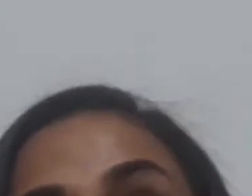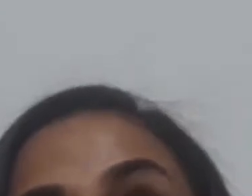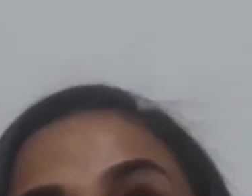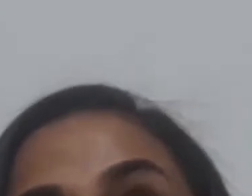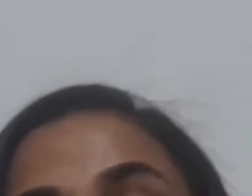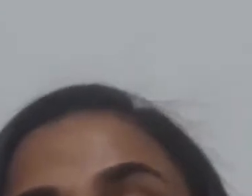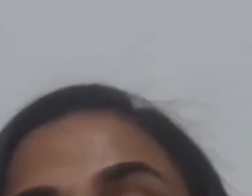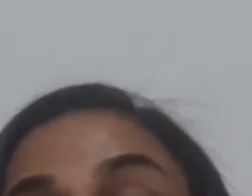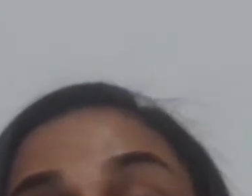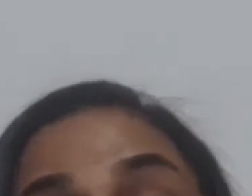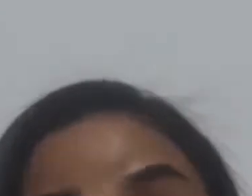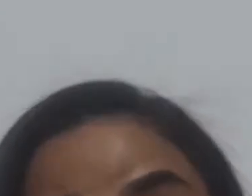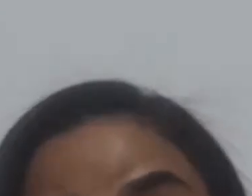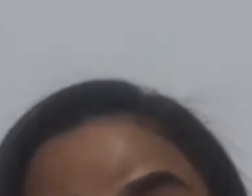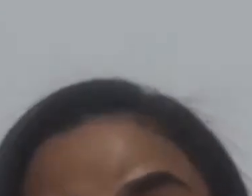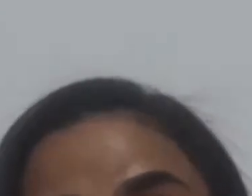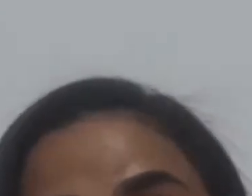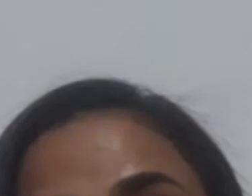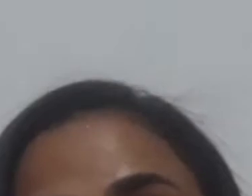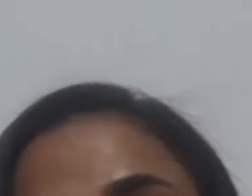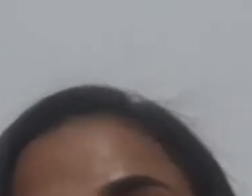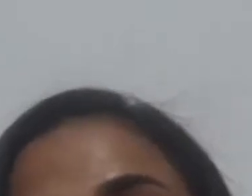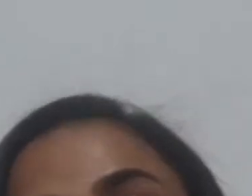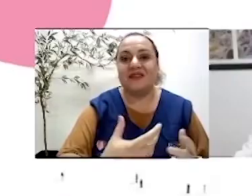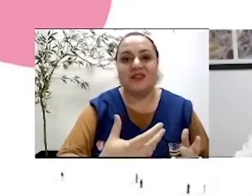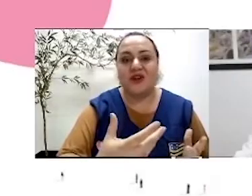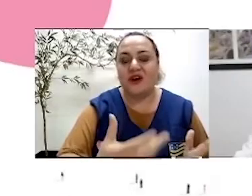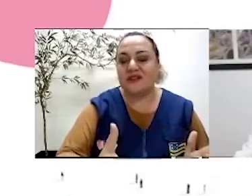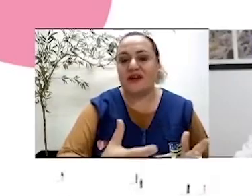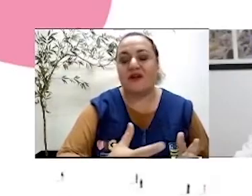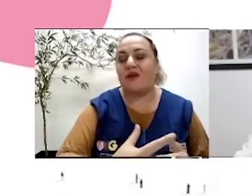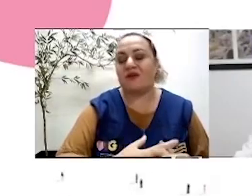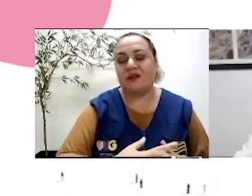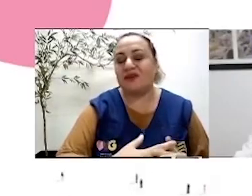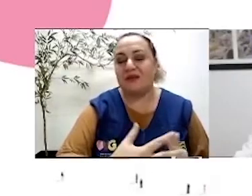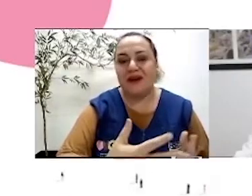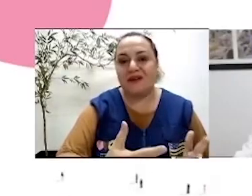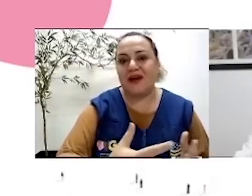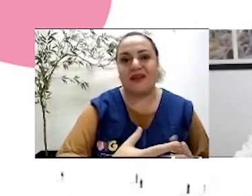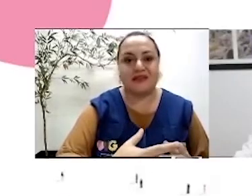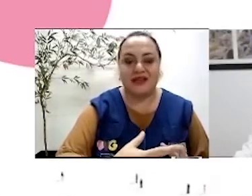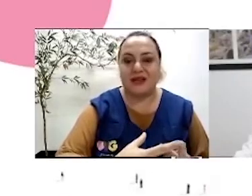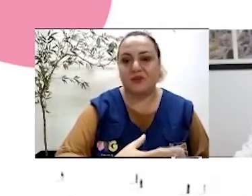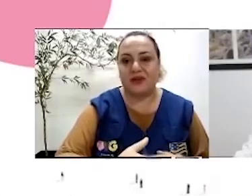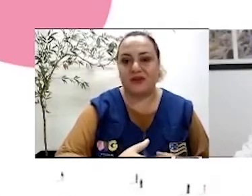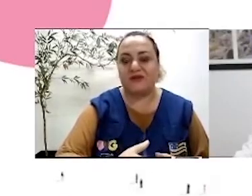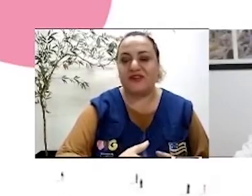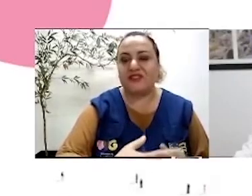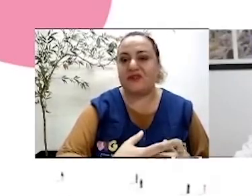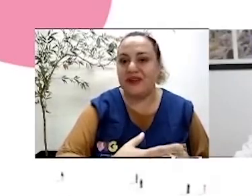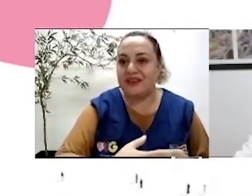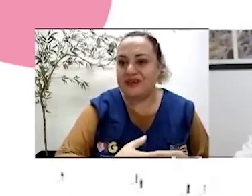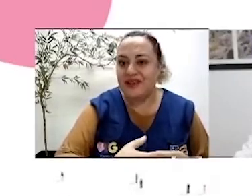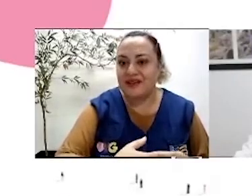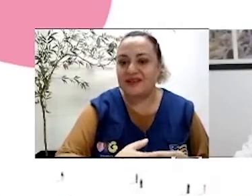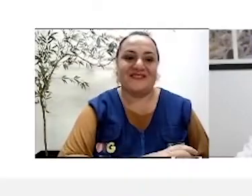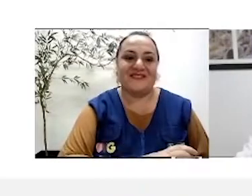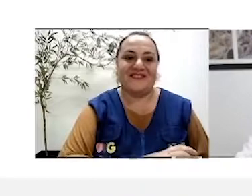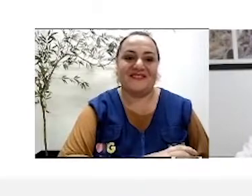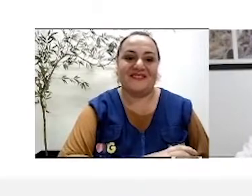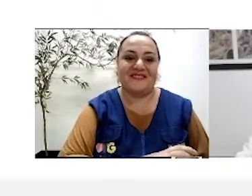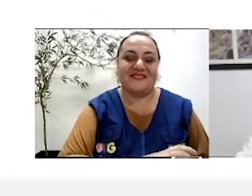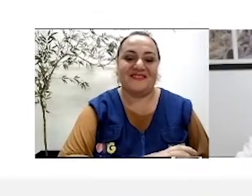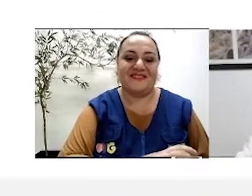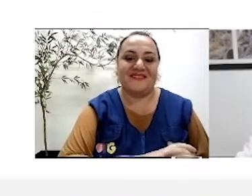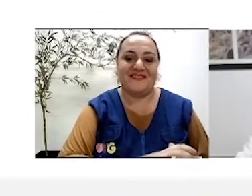prestado por meio da Organização das Voluntárias de Goiás, sem previsão de quando as atividades presenciais poderão ser retomadas,